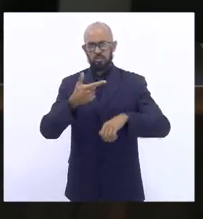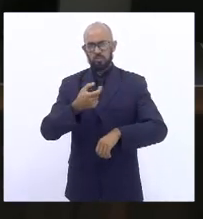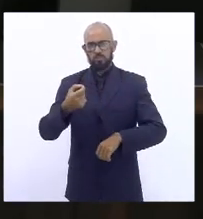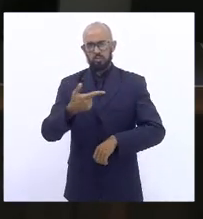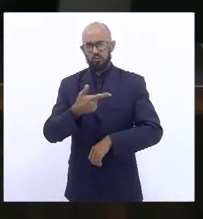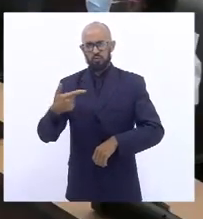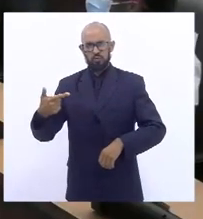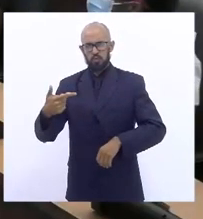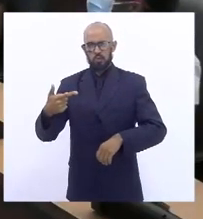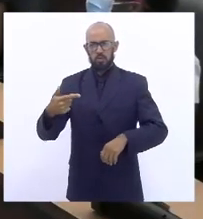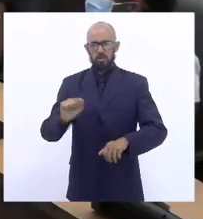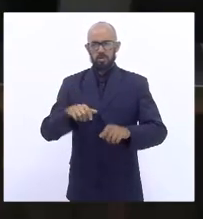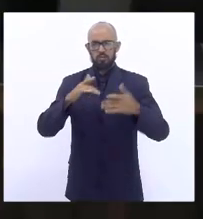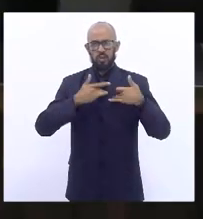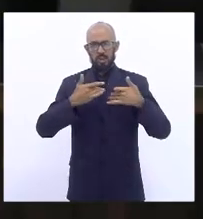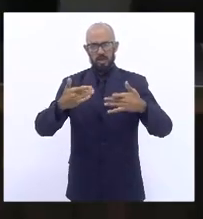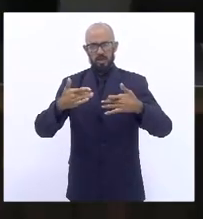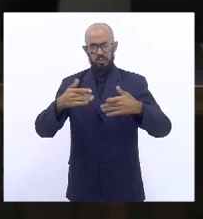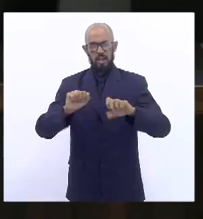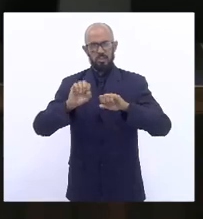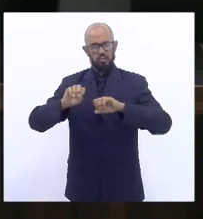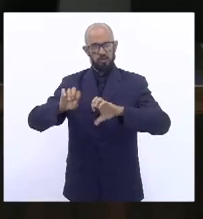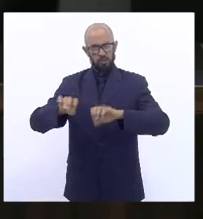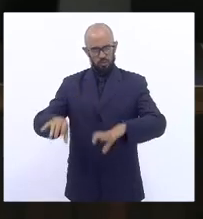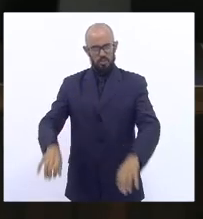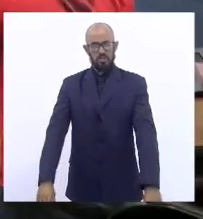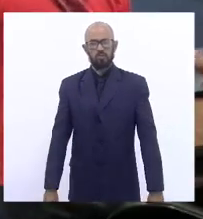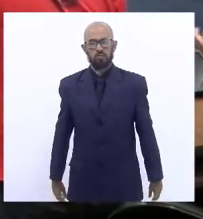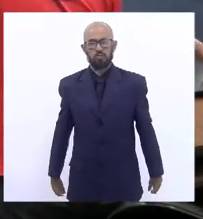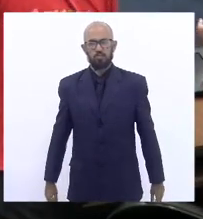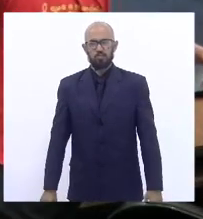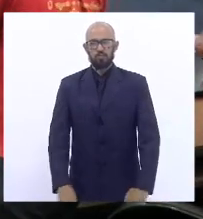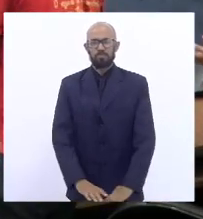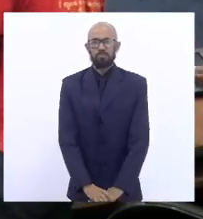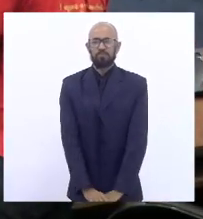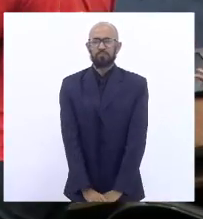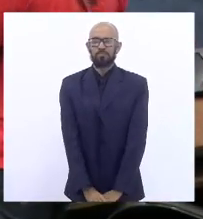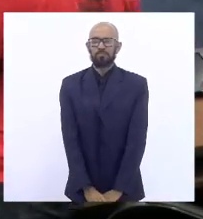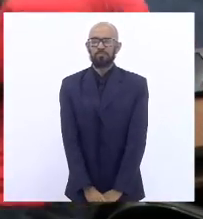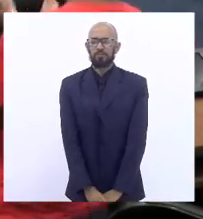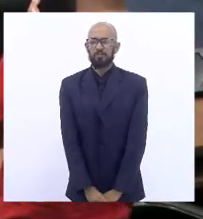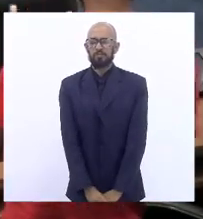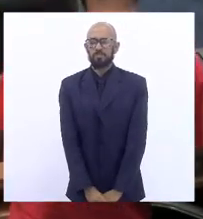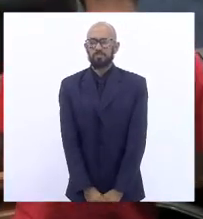2022. Fraternidade e educação. Muito